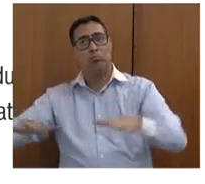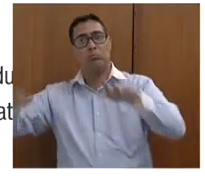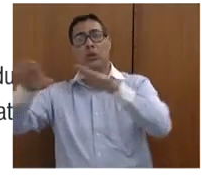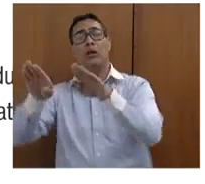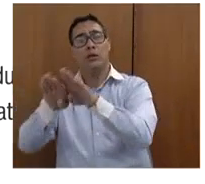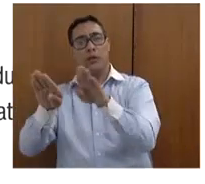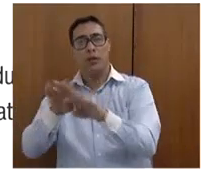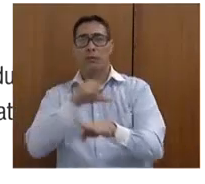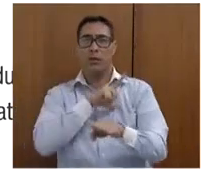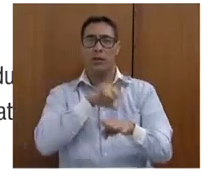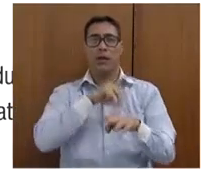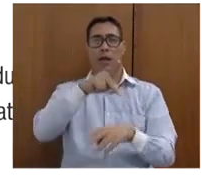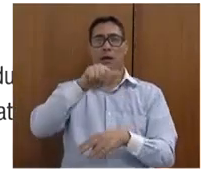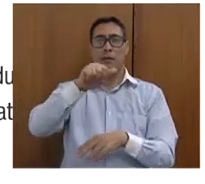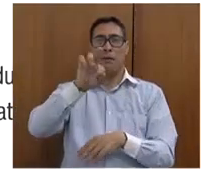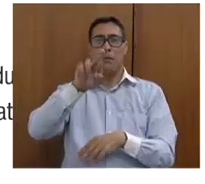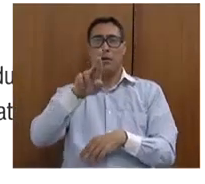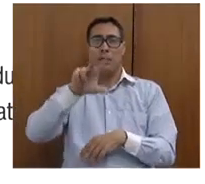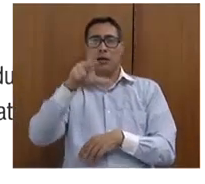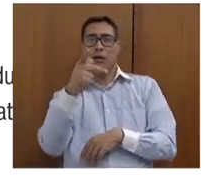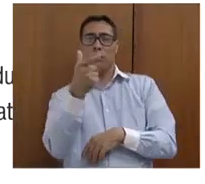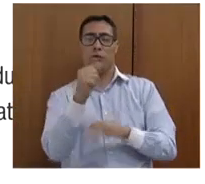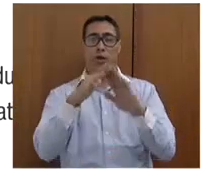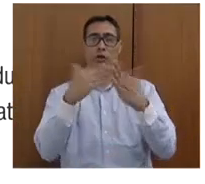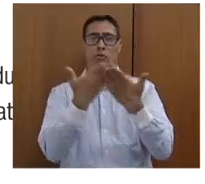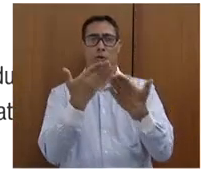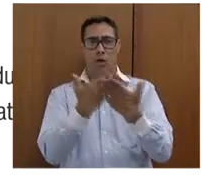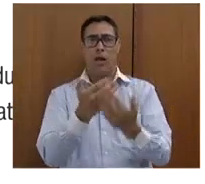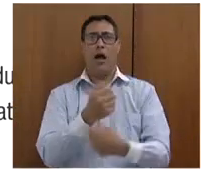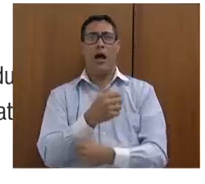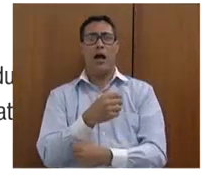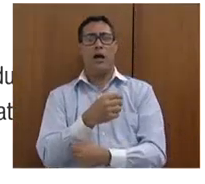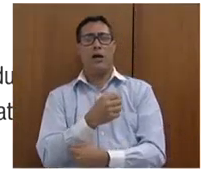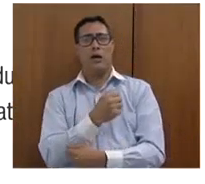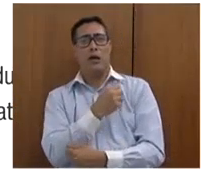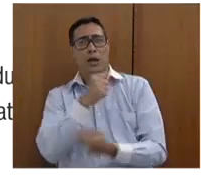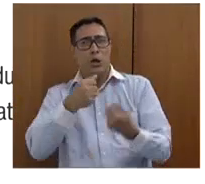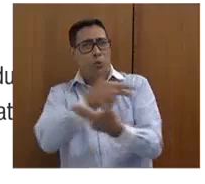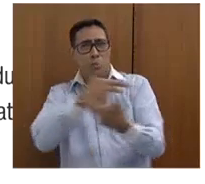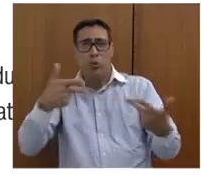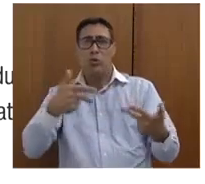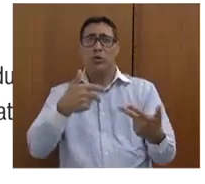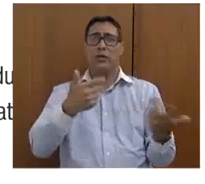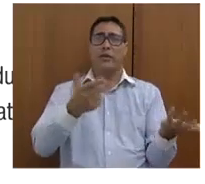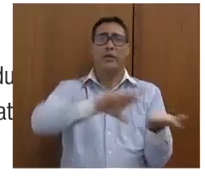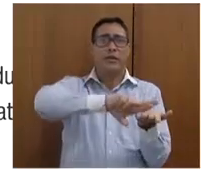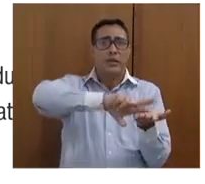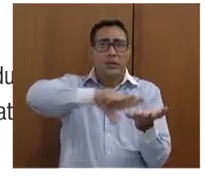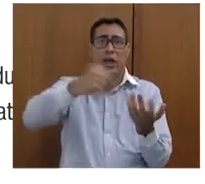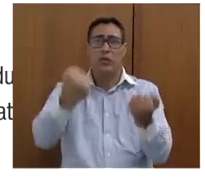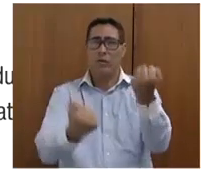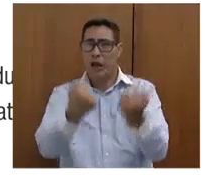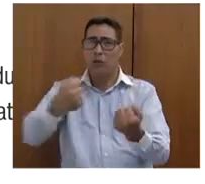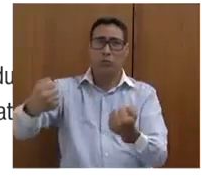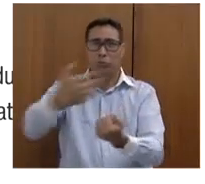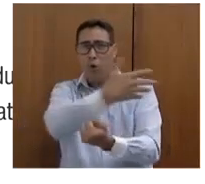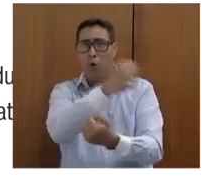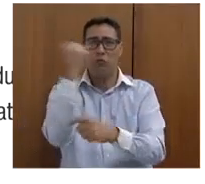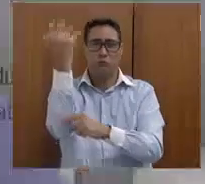33 milhões com 127 novas viaturas e também